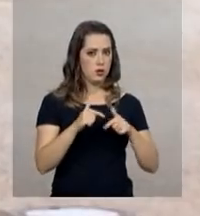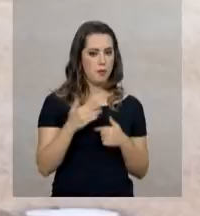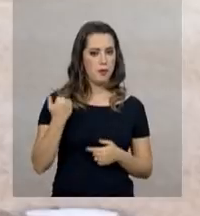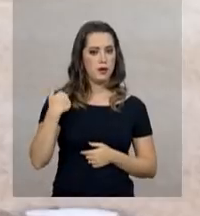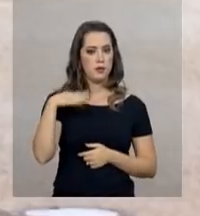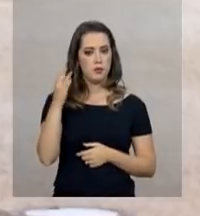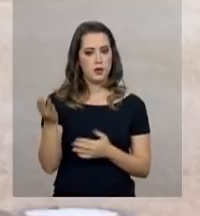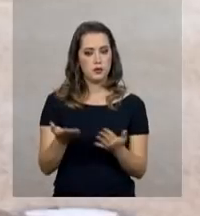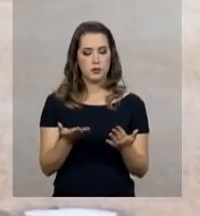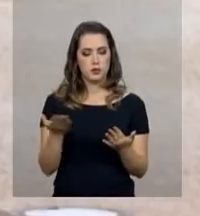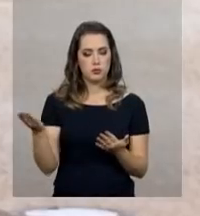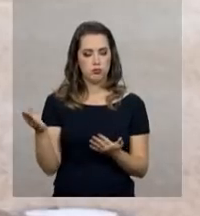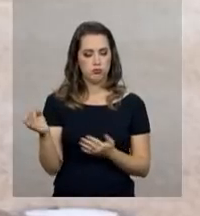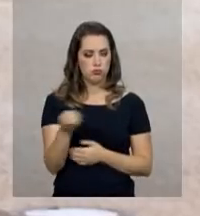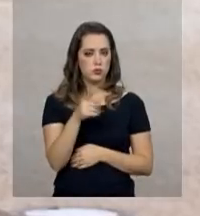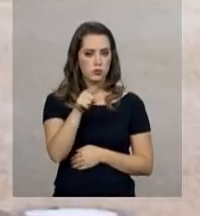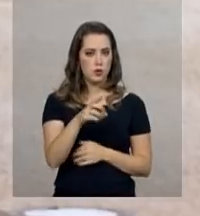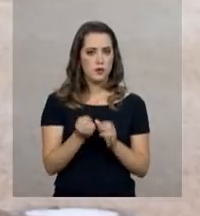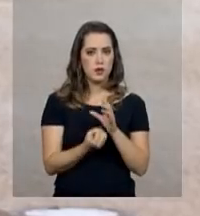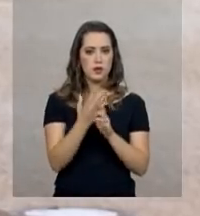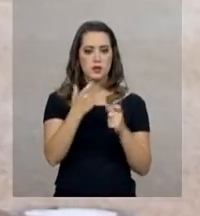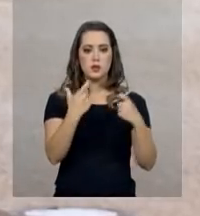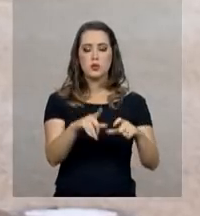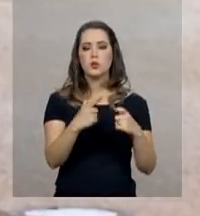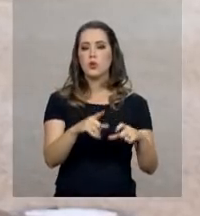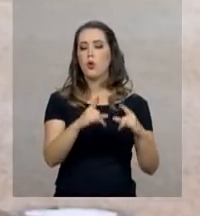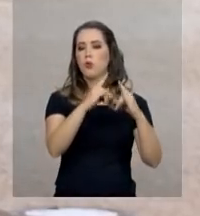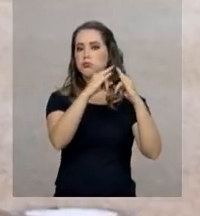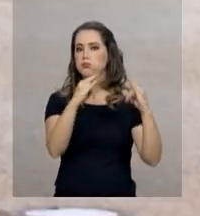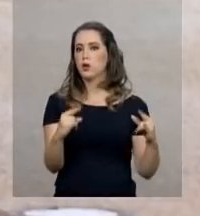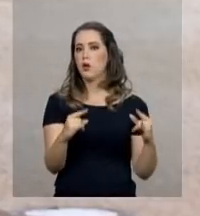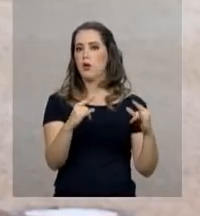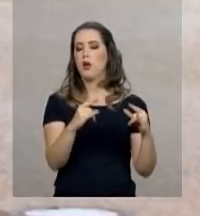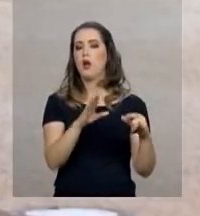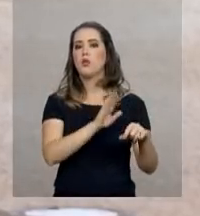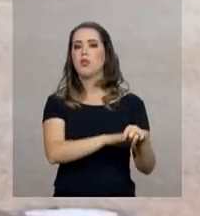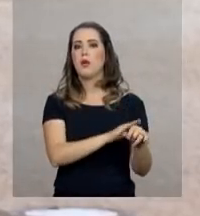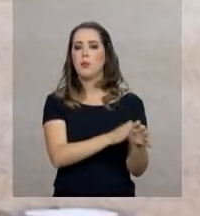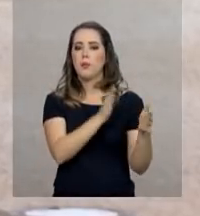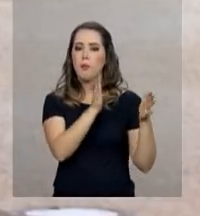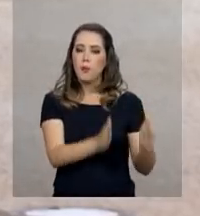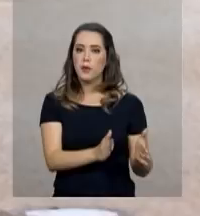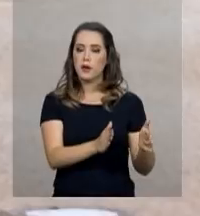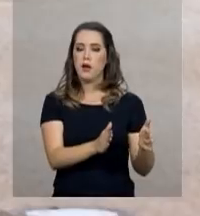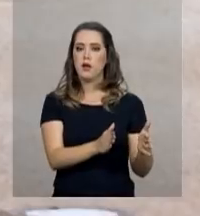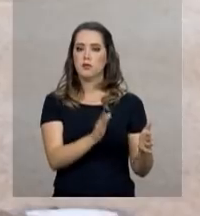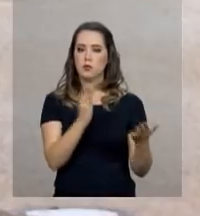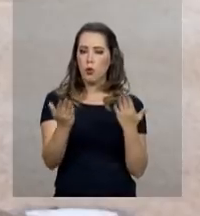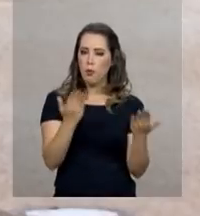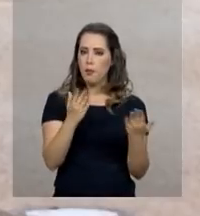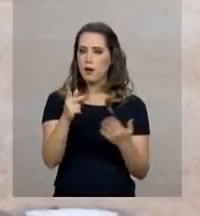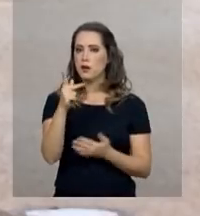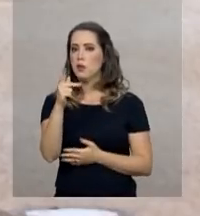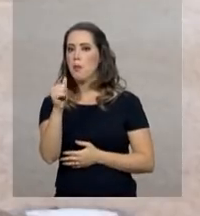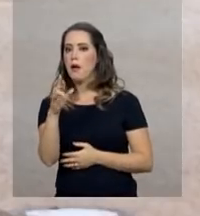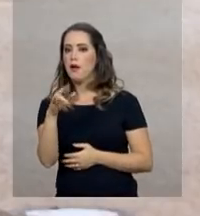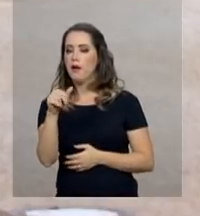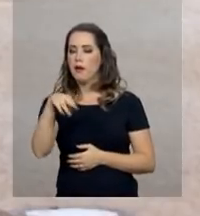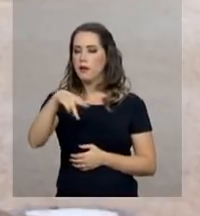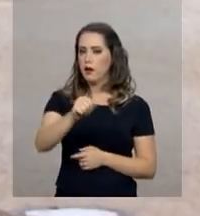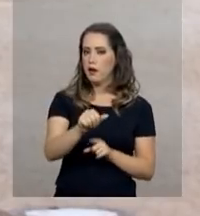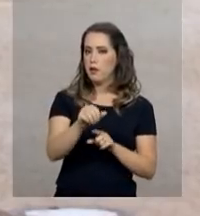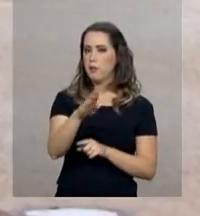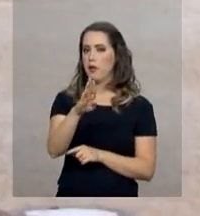pelo governo está a criação de um abrigo temporário entre Boa Vista e Pacaraima. O reforço da Força Nacional de